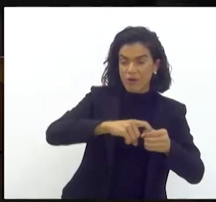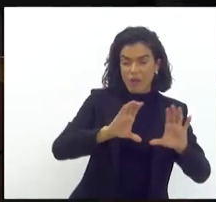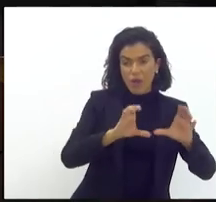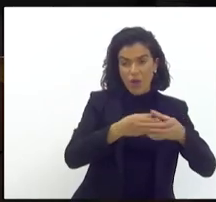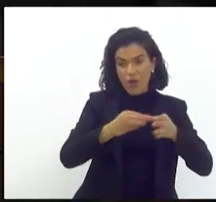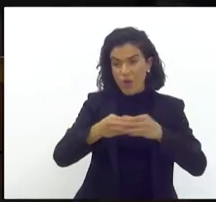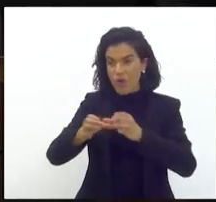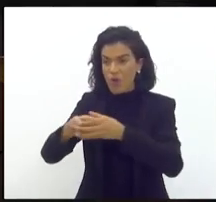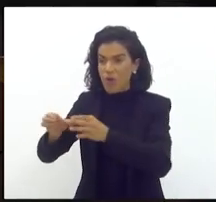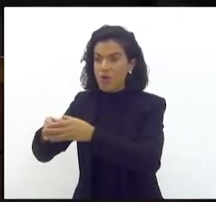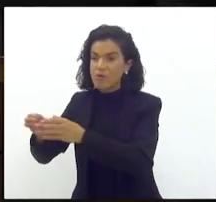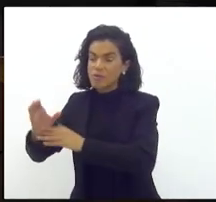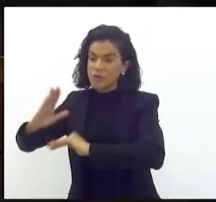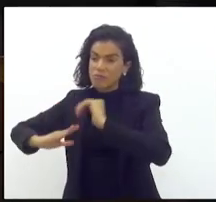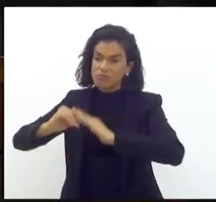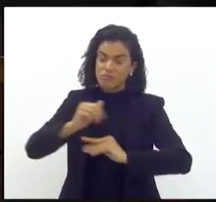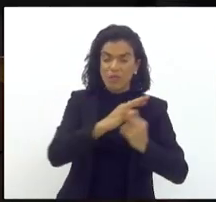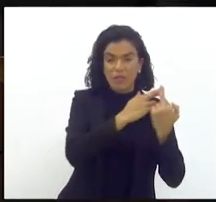técnicas